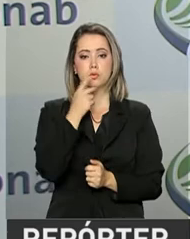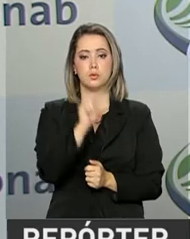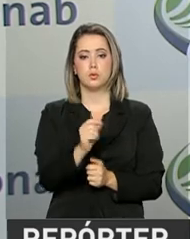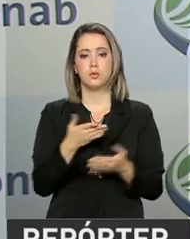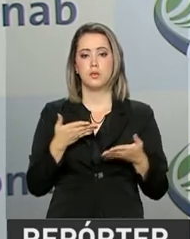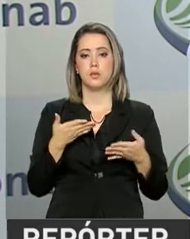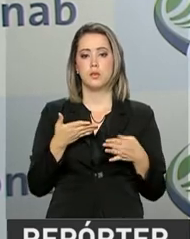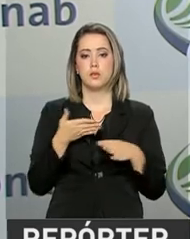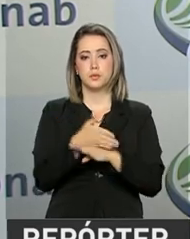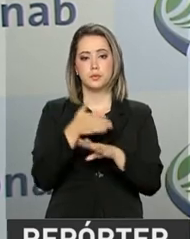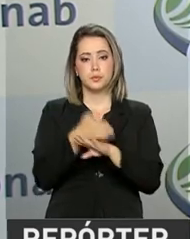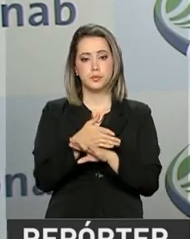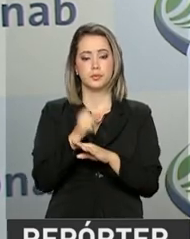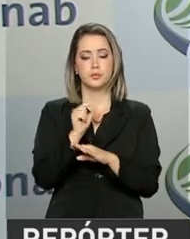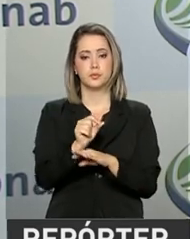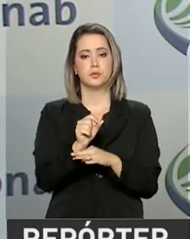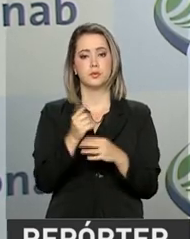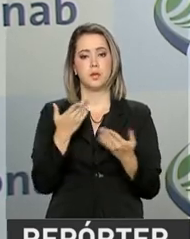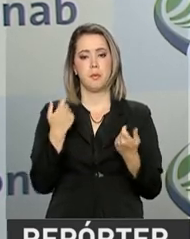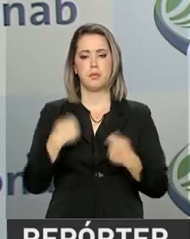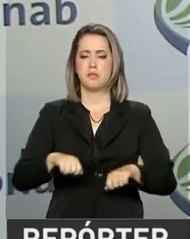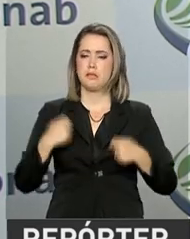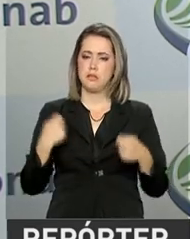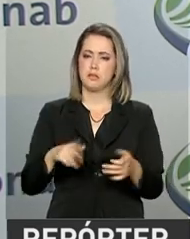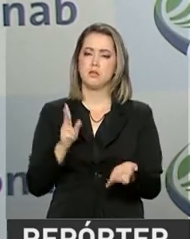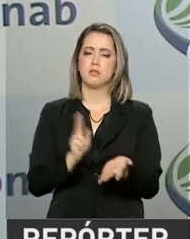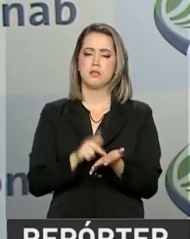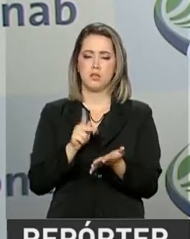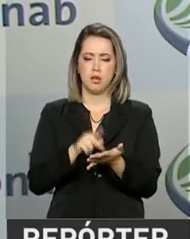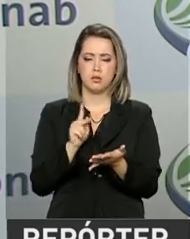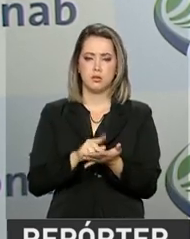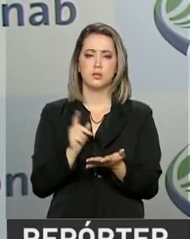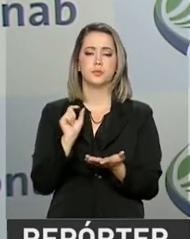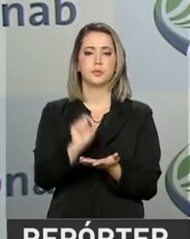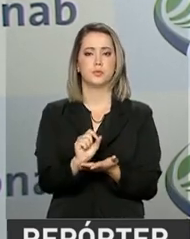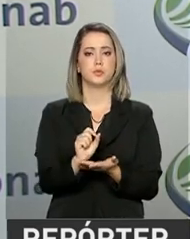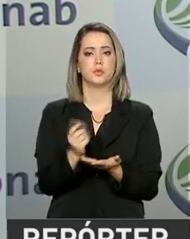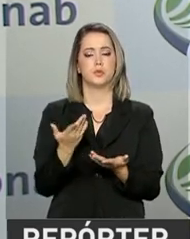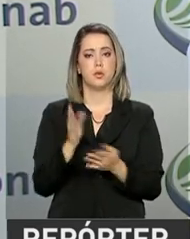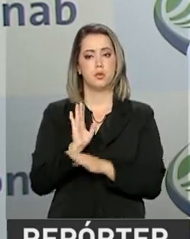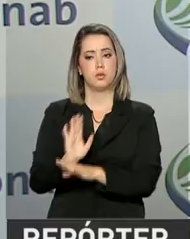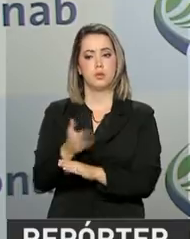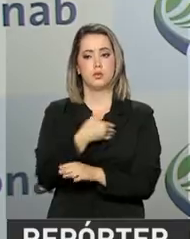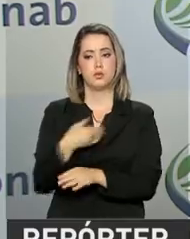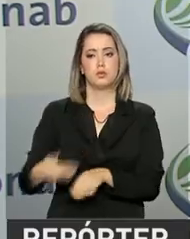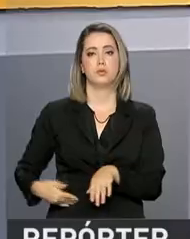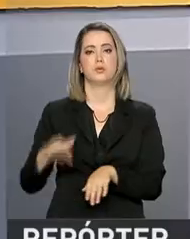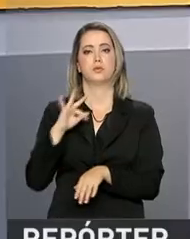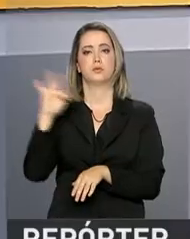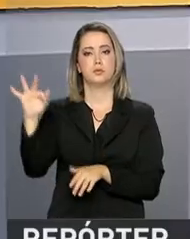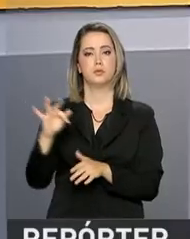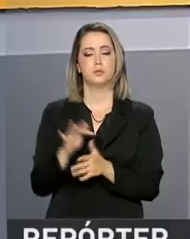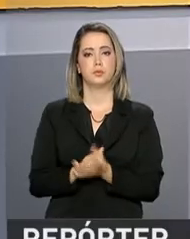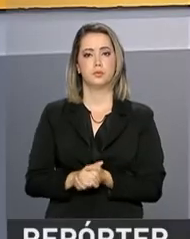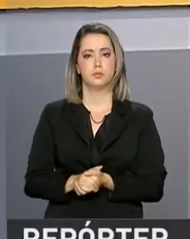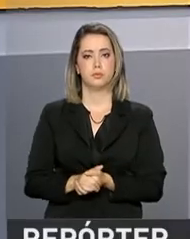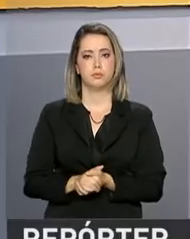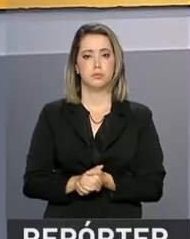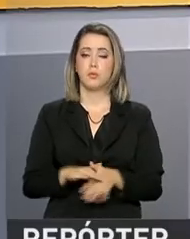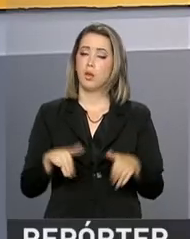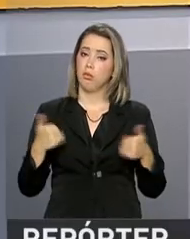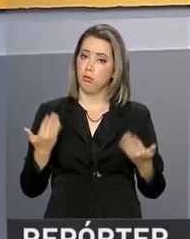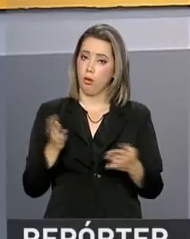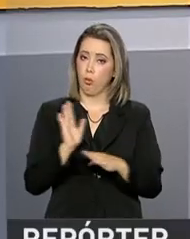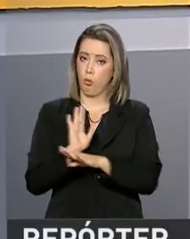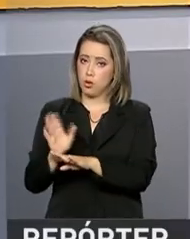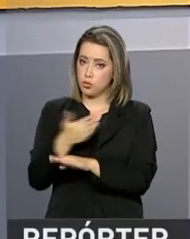acesso é aquele realmente necessita do dos estoques governo governamentais é e com o subsídio